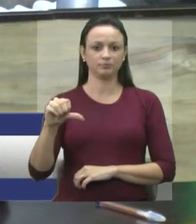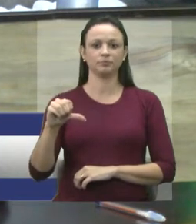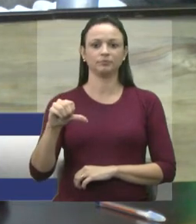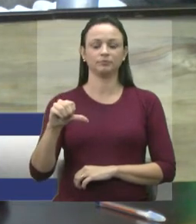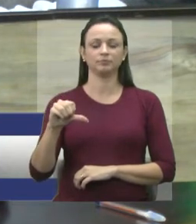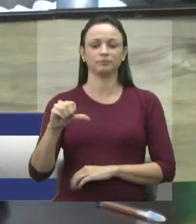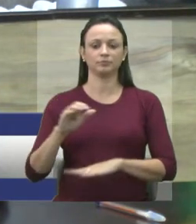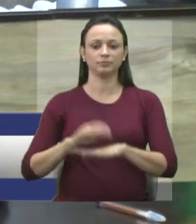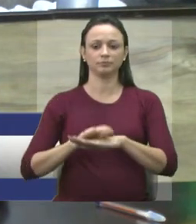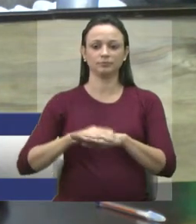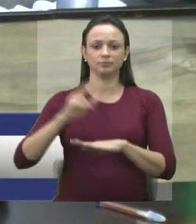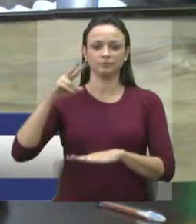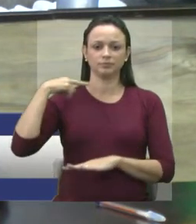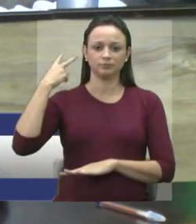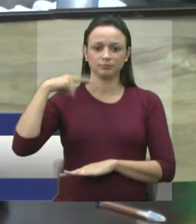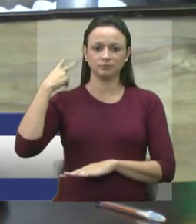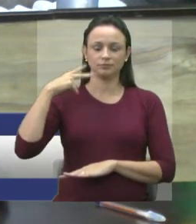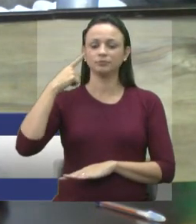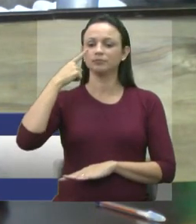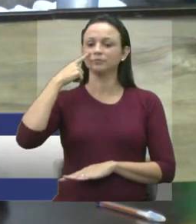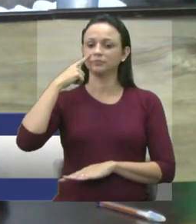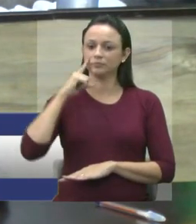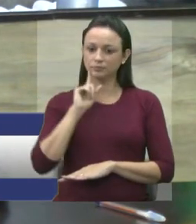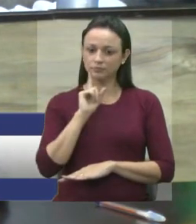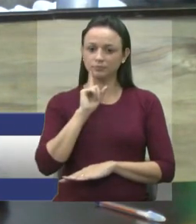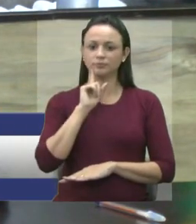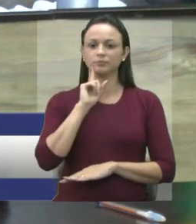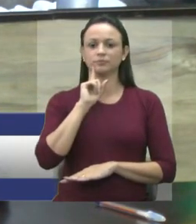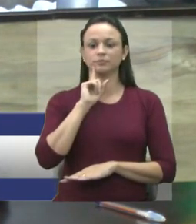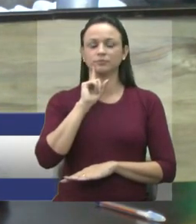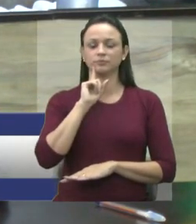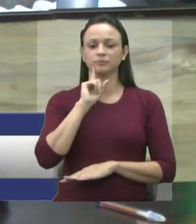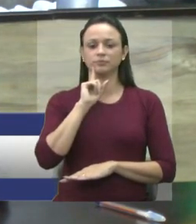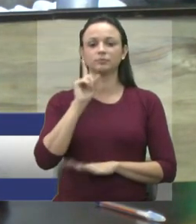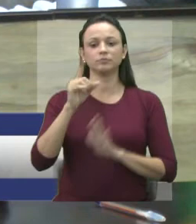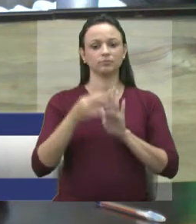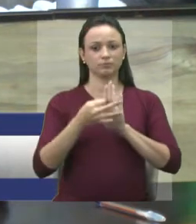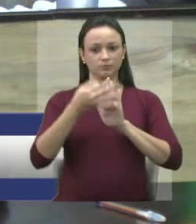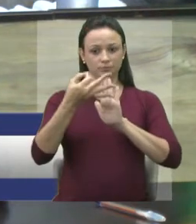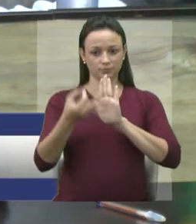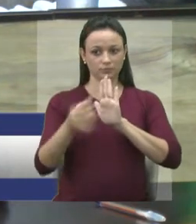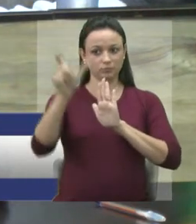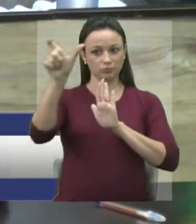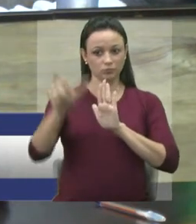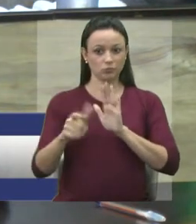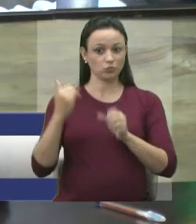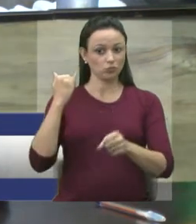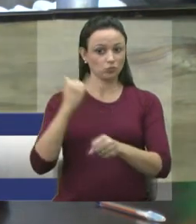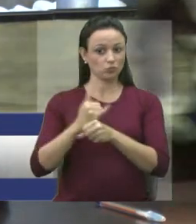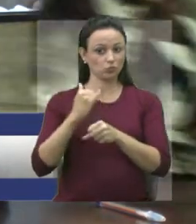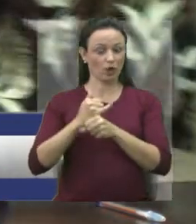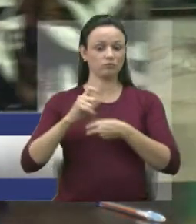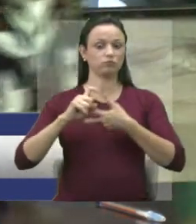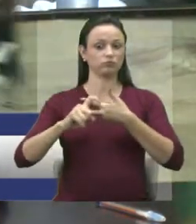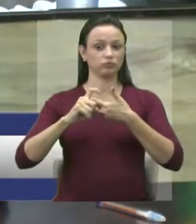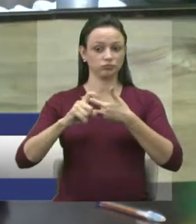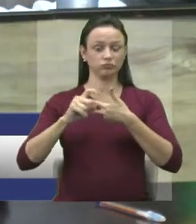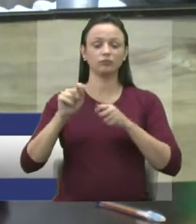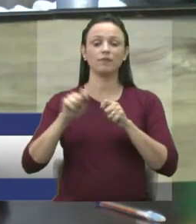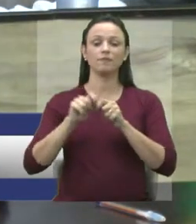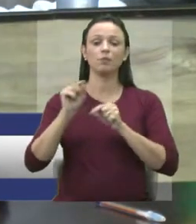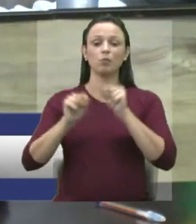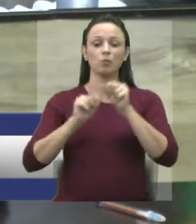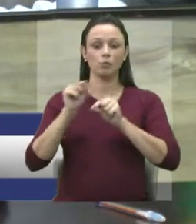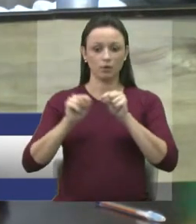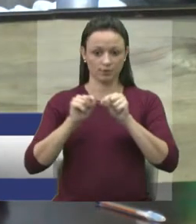147/2019, autoria vereador Agentil Américo Cato, sugerindo ao chefe do executivo que proceda à